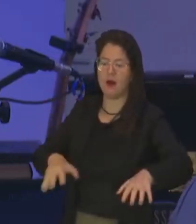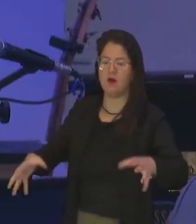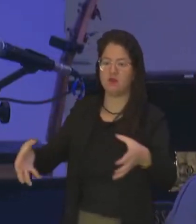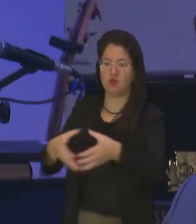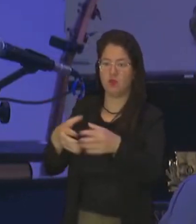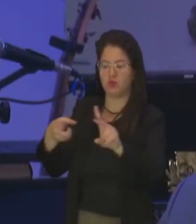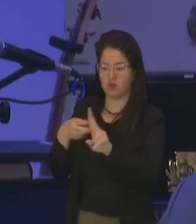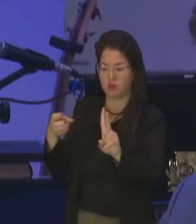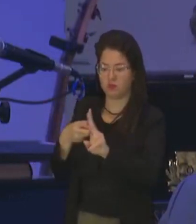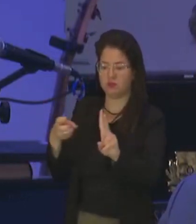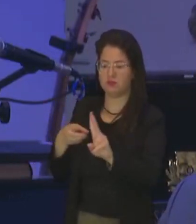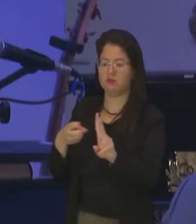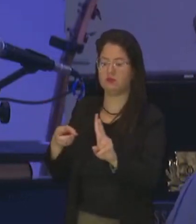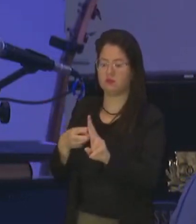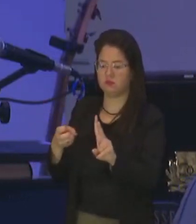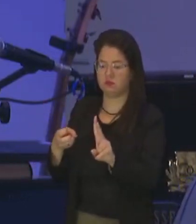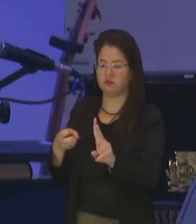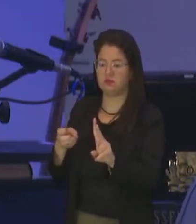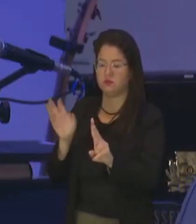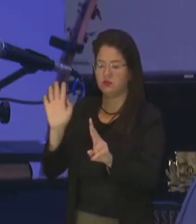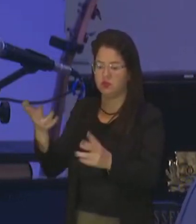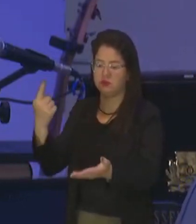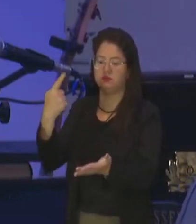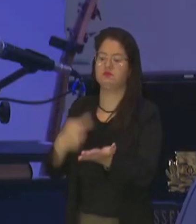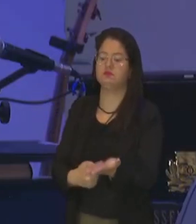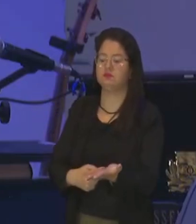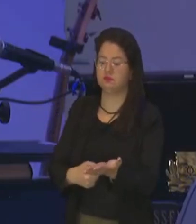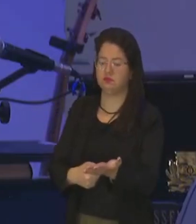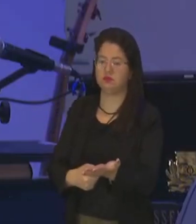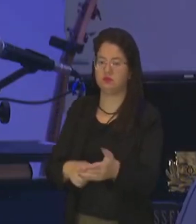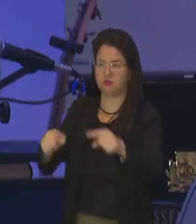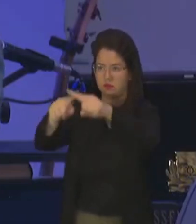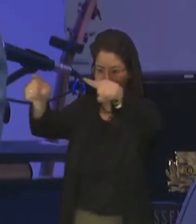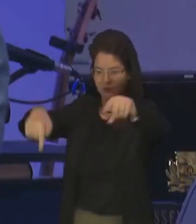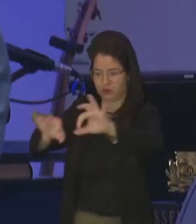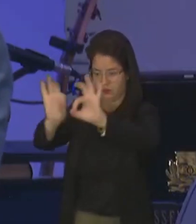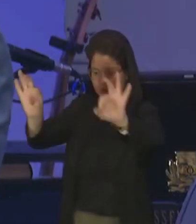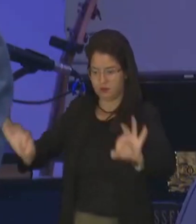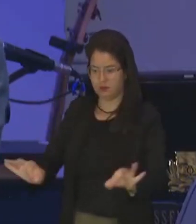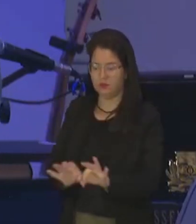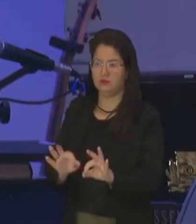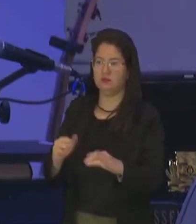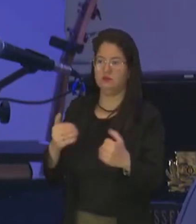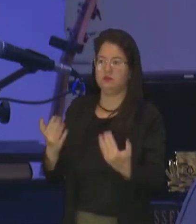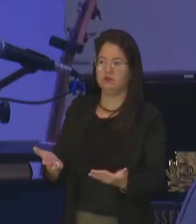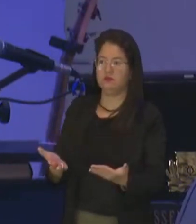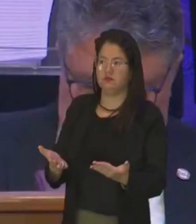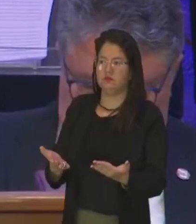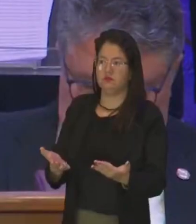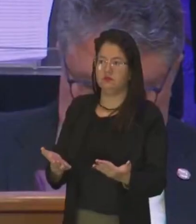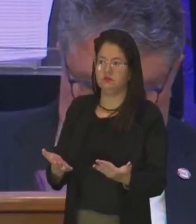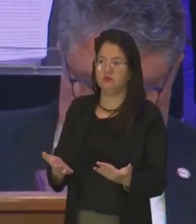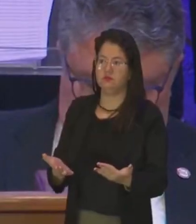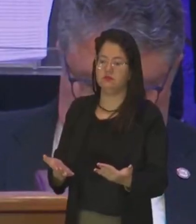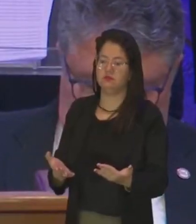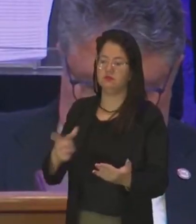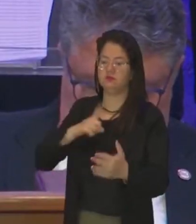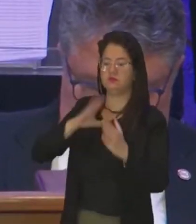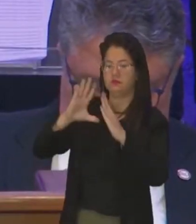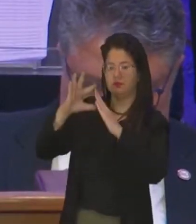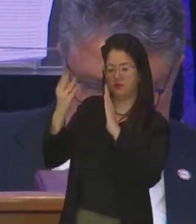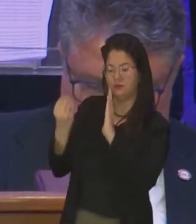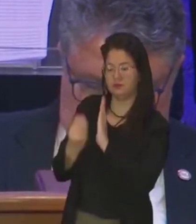indígena já demarcado para eles, né? E então temos aí a